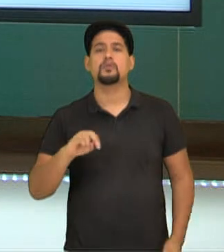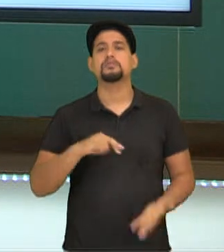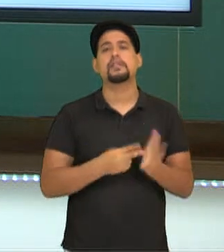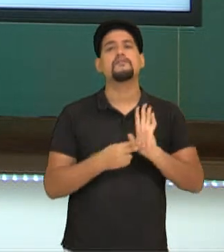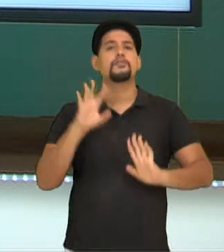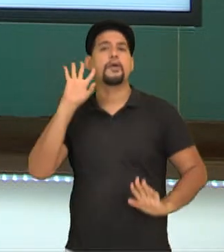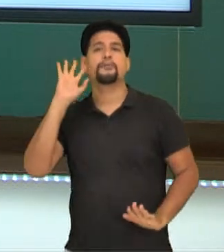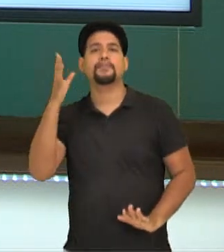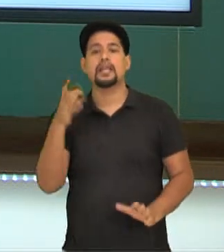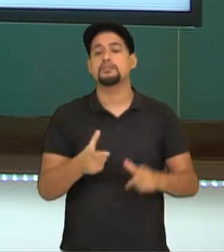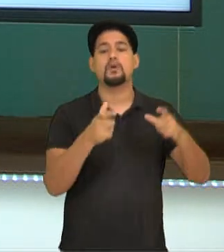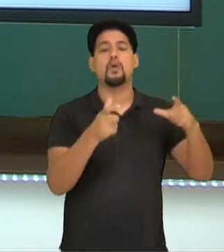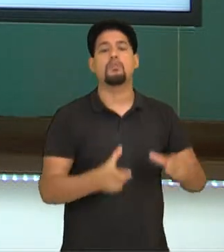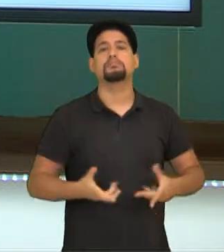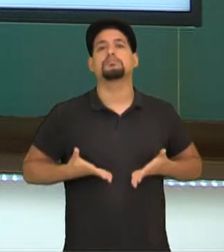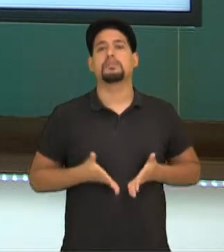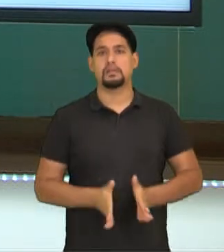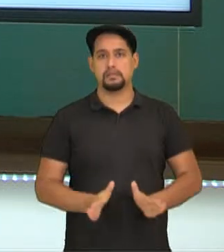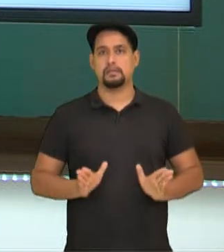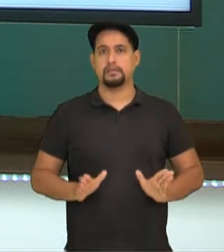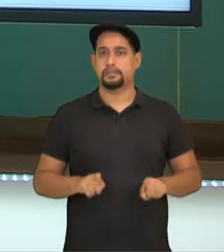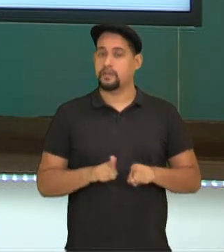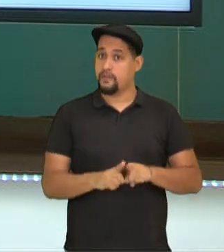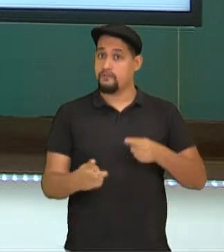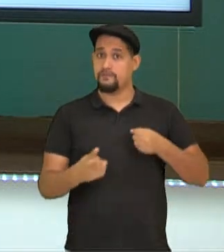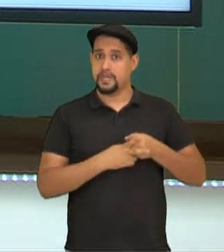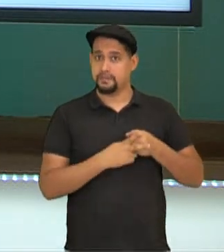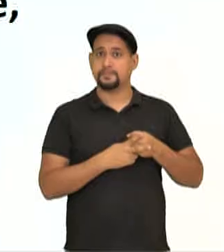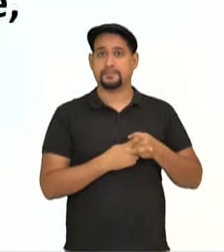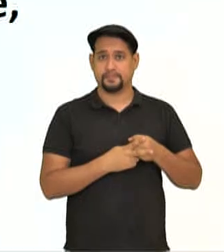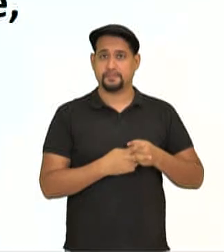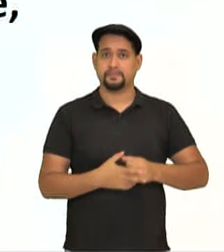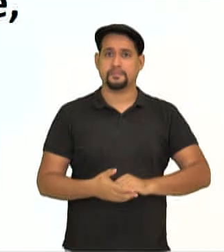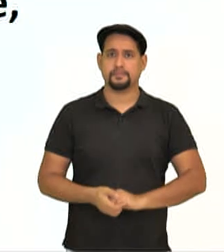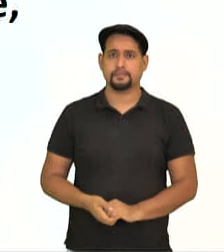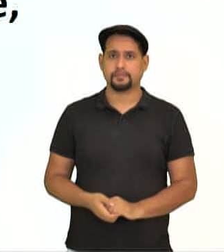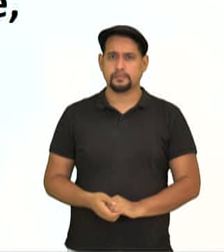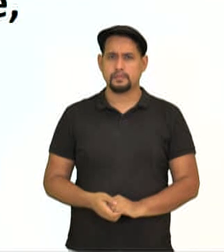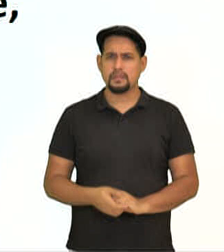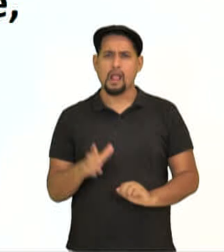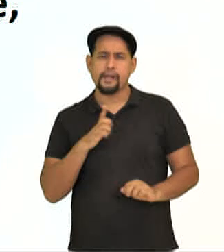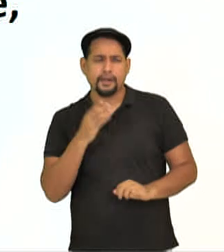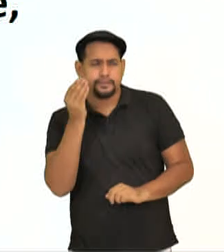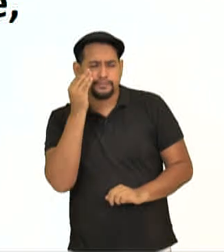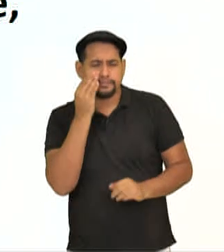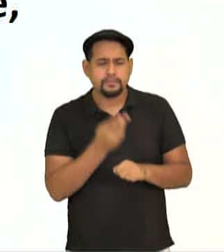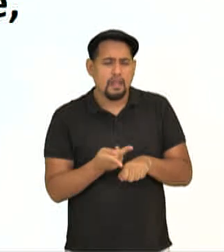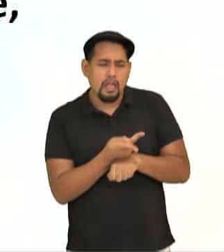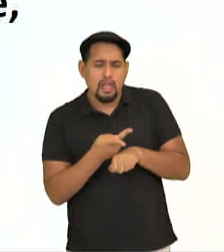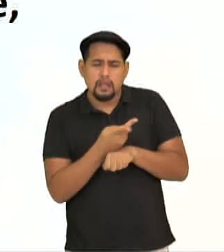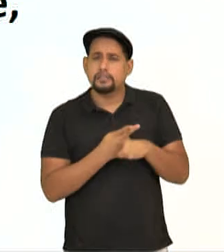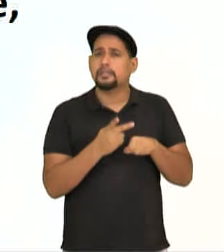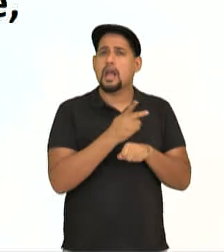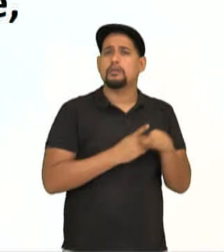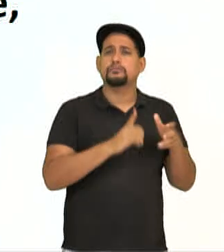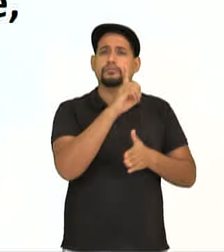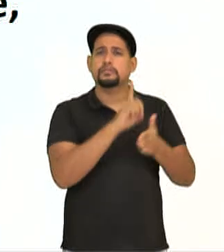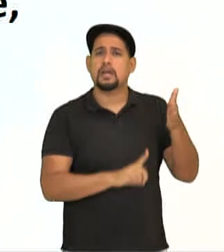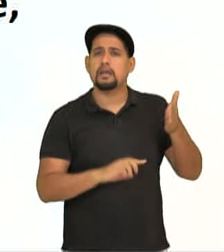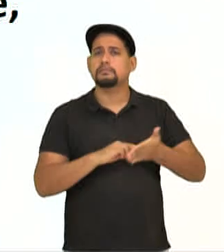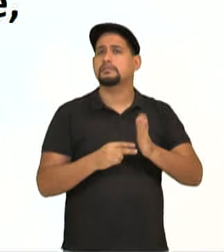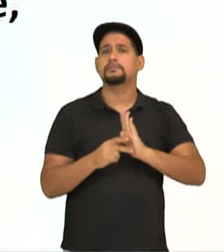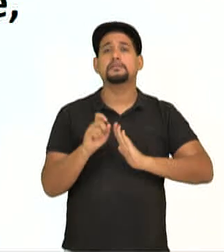desse nascimento, do nascer ali, do verbo. Se nós buscarmos o dicionário, a palavra advérbio diz o